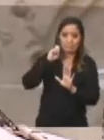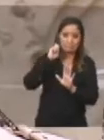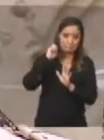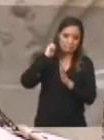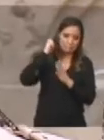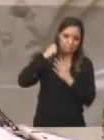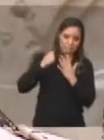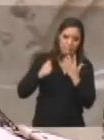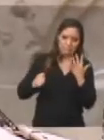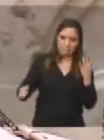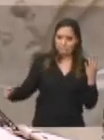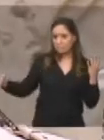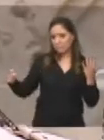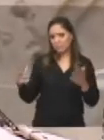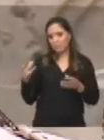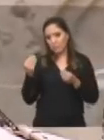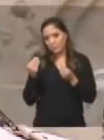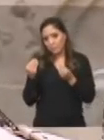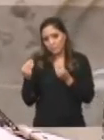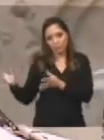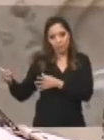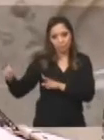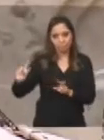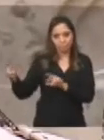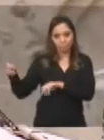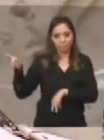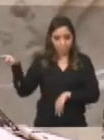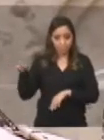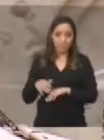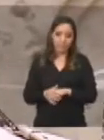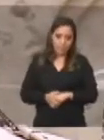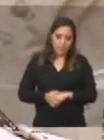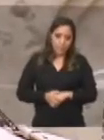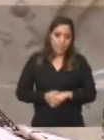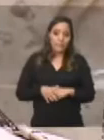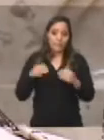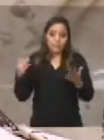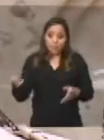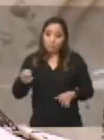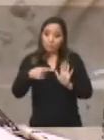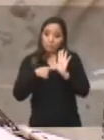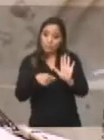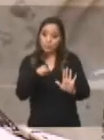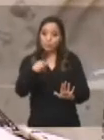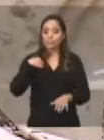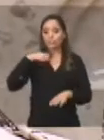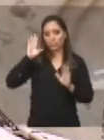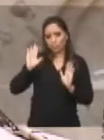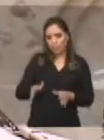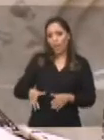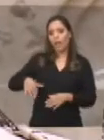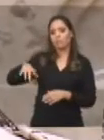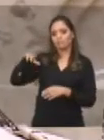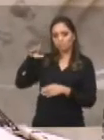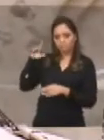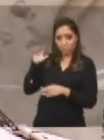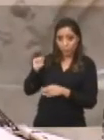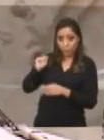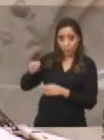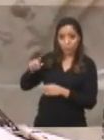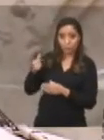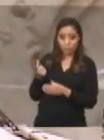cansar demais. A defesa tentou justificar que os depósitos realizados na conta do réu, trazendo